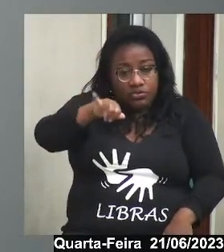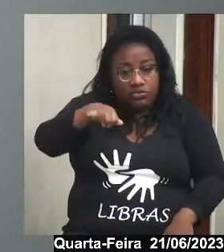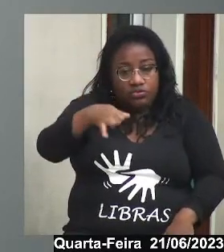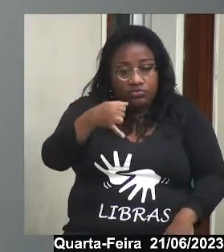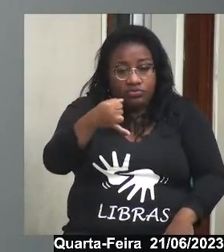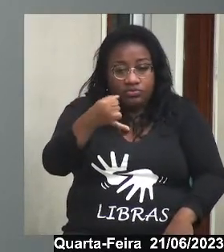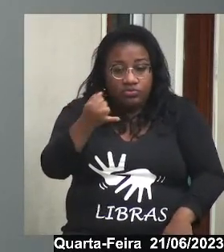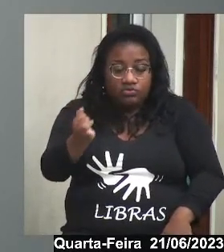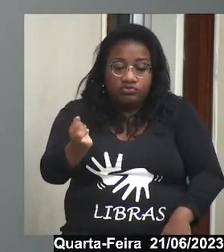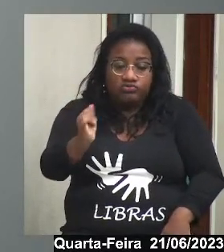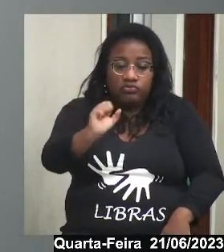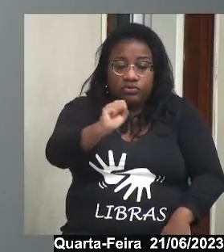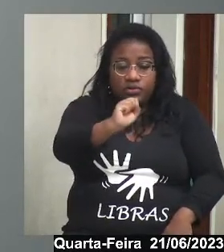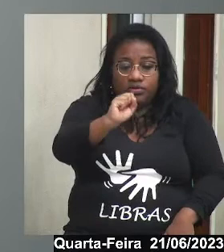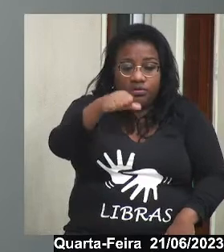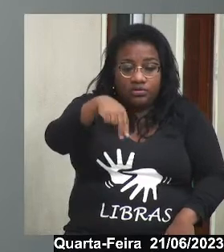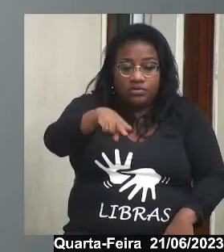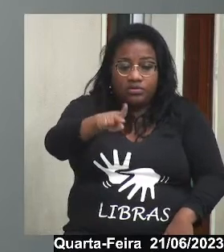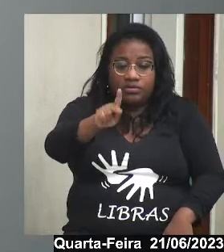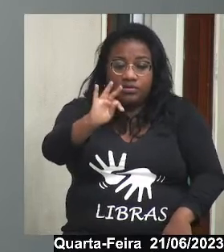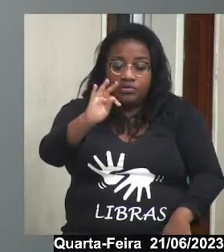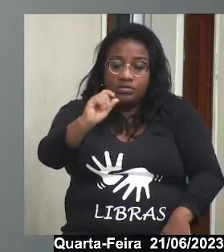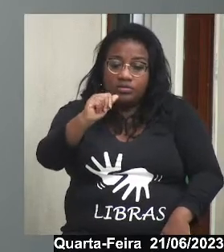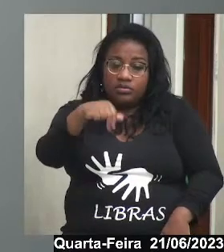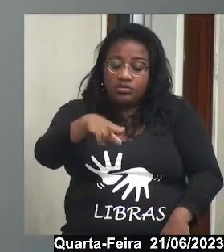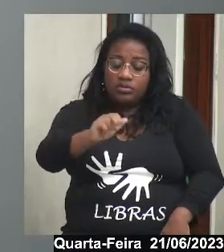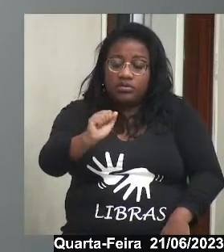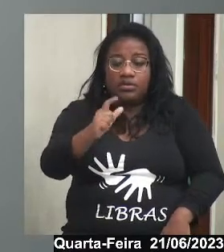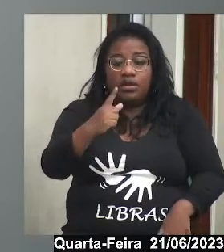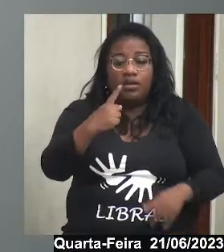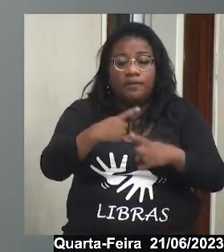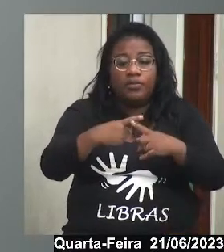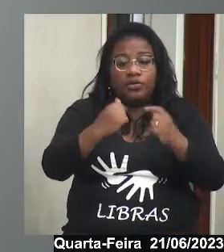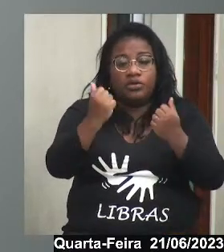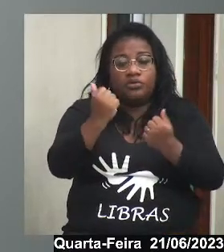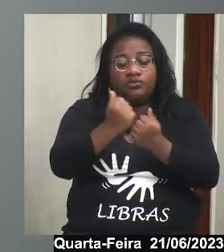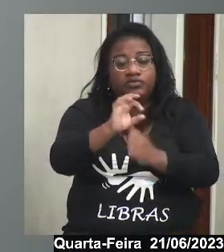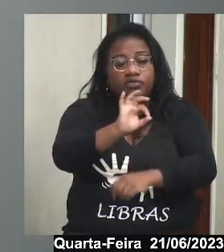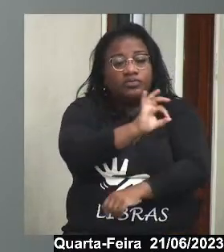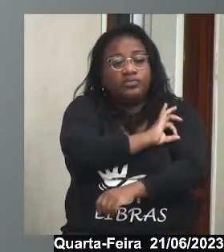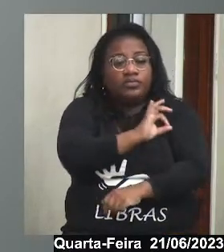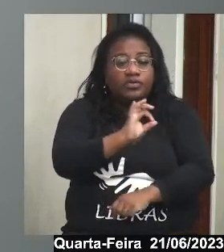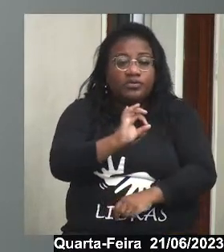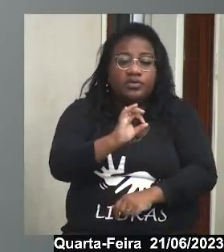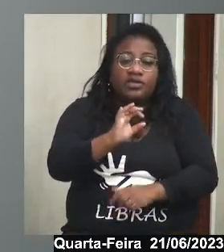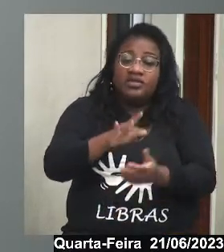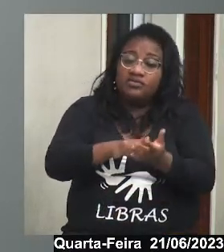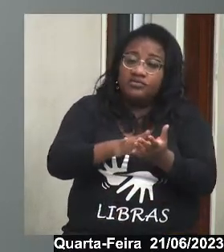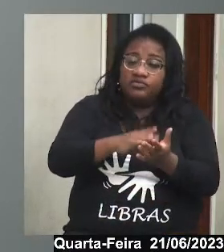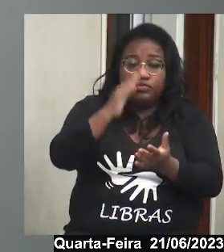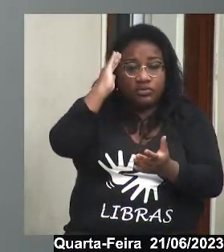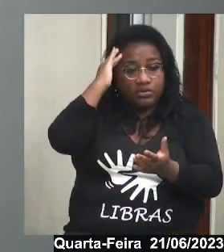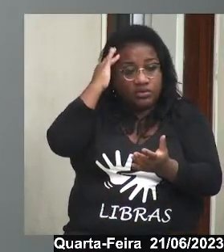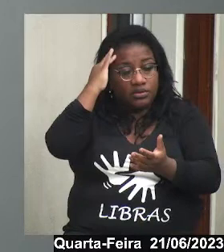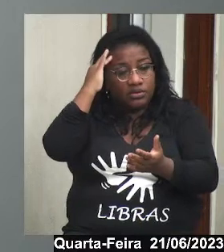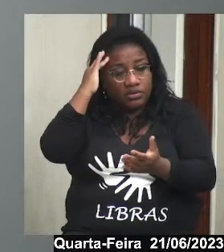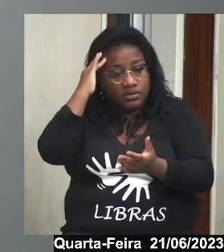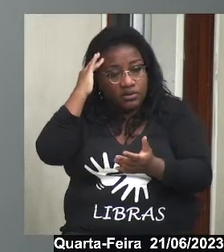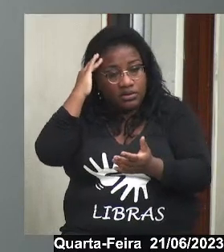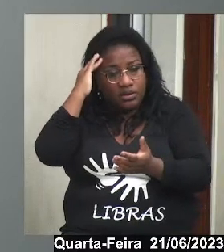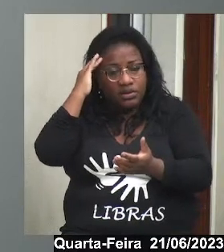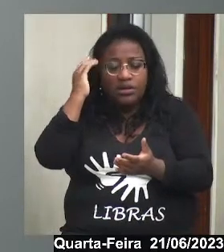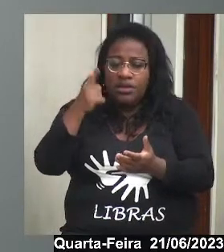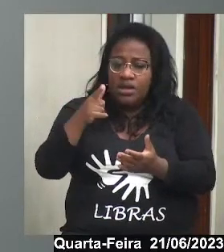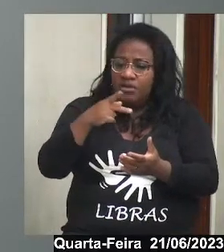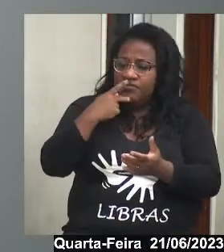foi removido. E eu falei isso diversas vezes na reunião. Porque o vice-prefeito estava se fazendo desentendido. Não, mas ninguém foi removido.